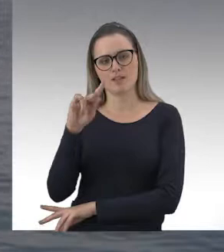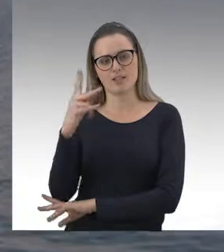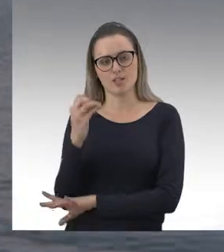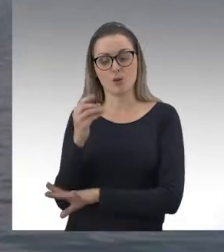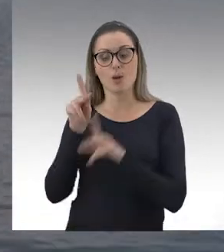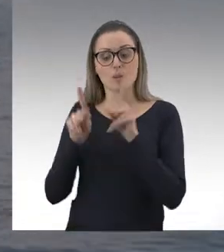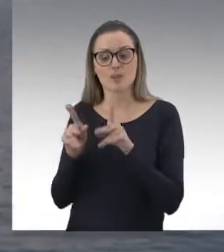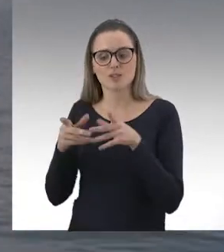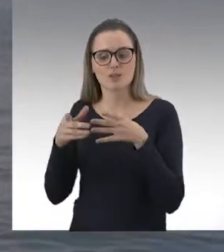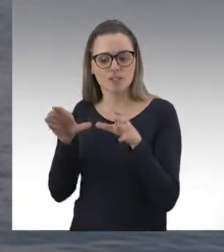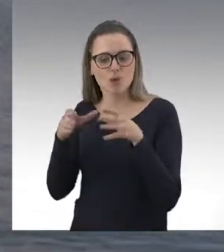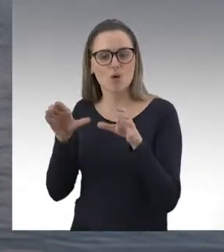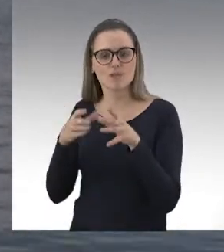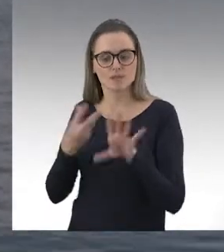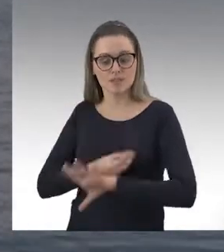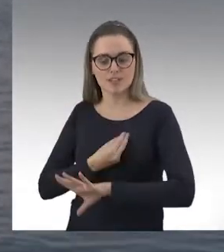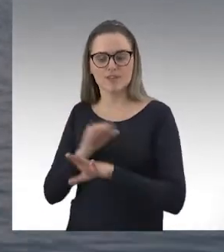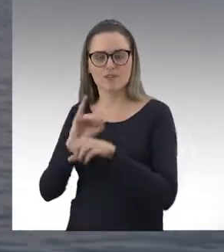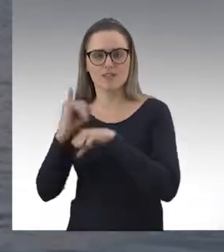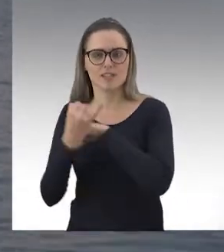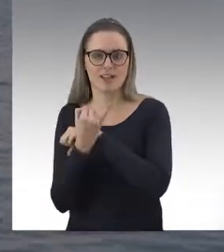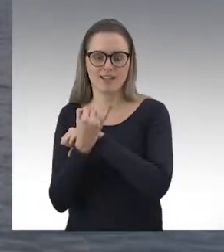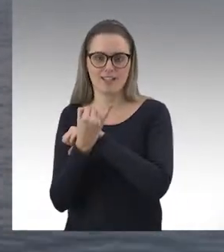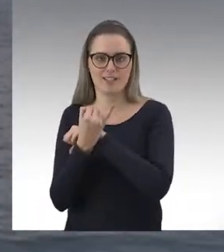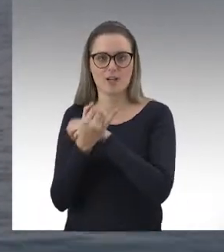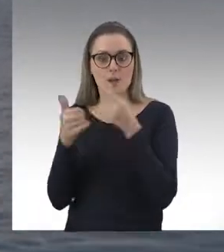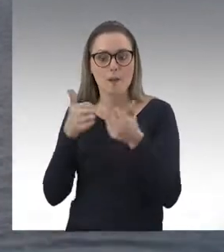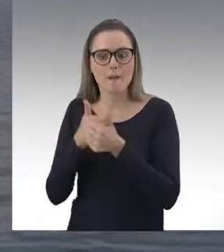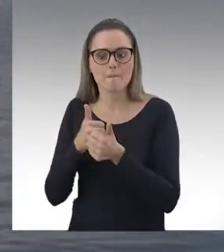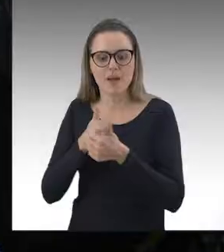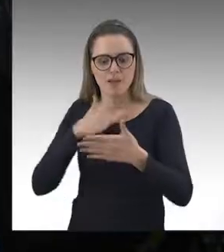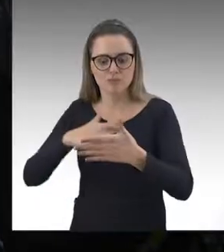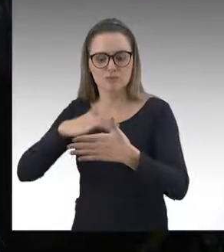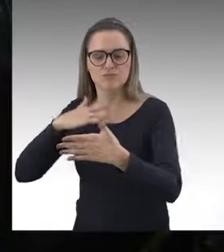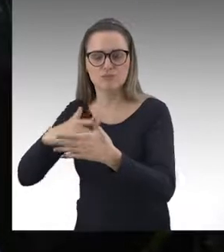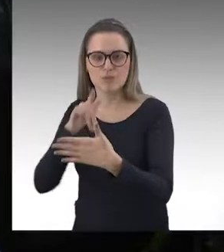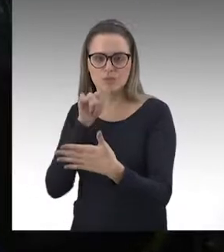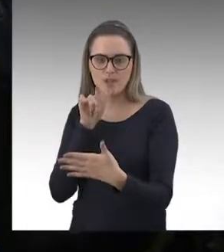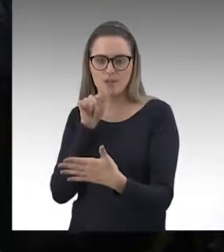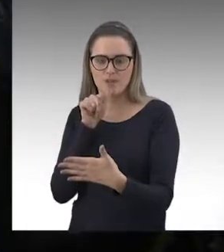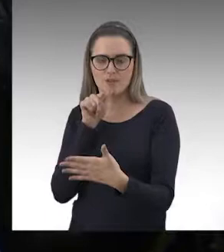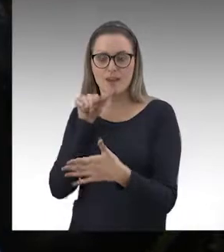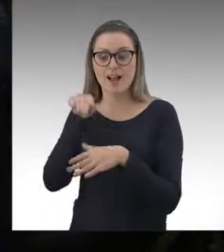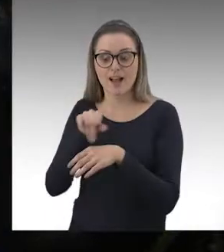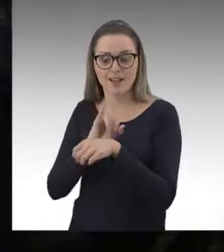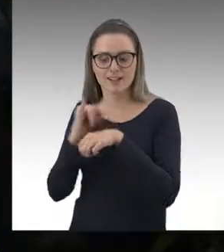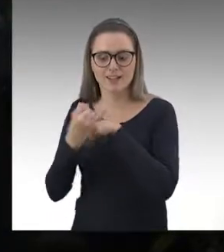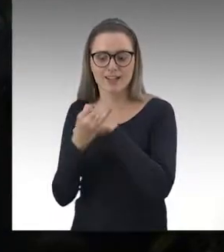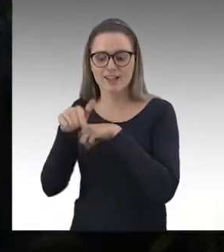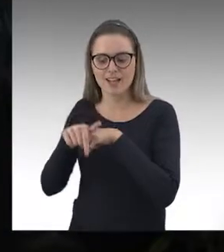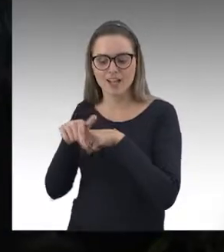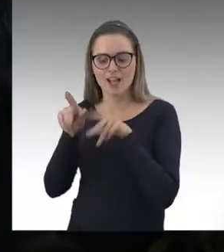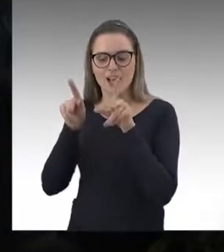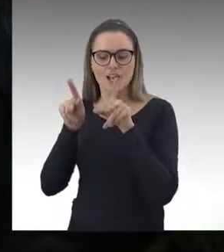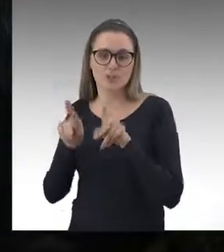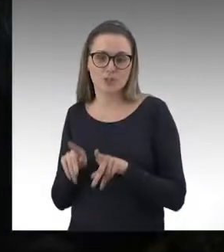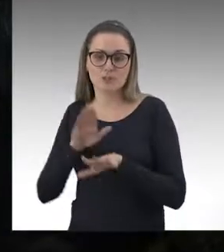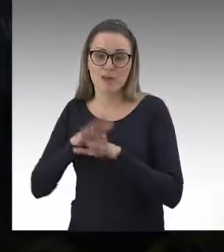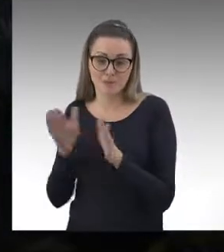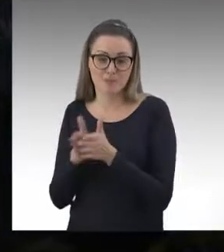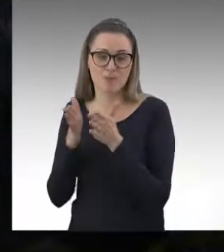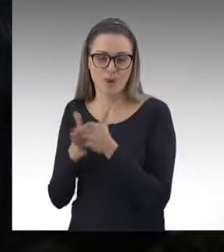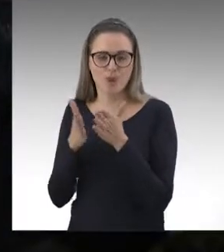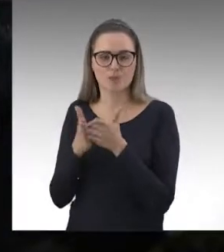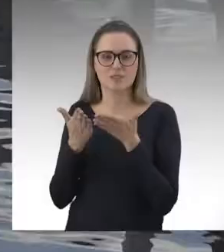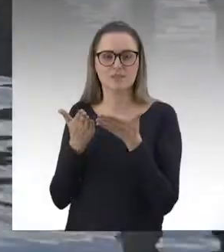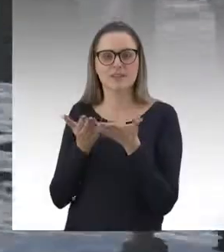Essa ligação com as águas, por quê? Porque durante muitos anos, a população aqui das ilhas, por ser uma das populações mais vulneráveis,